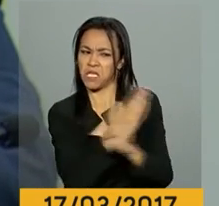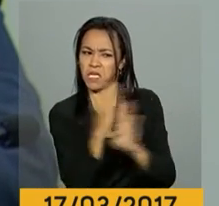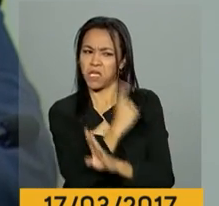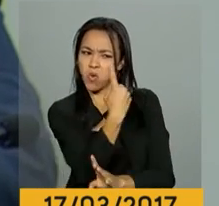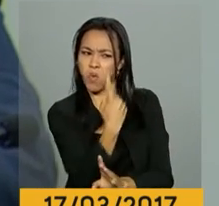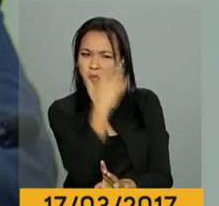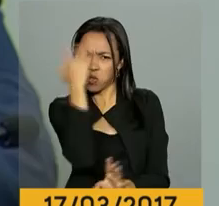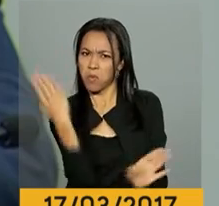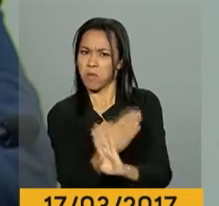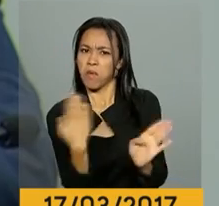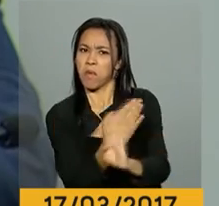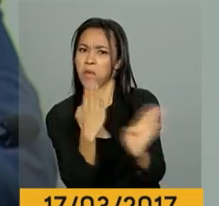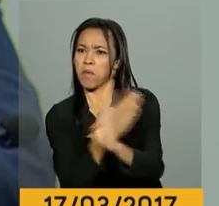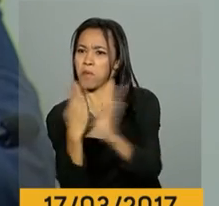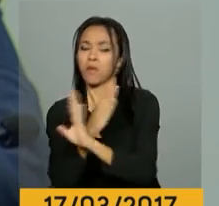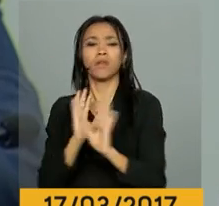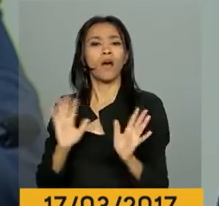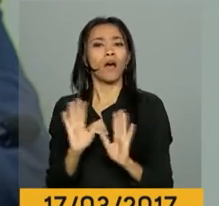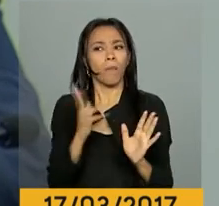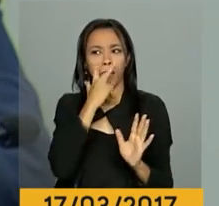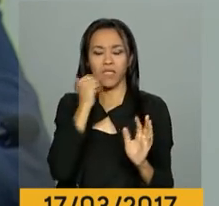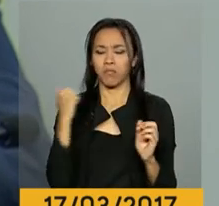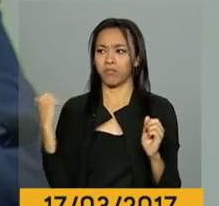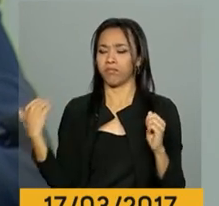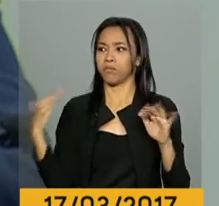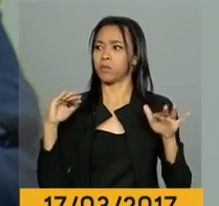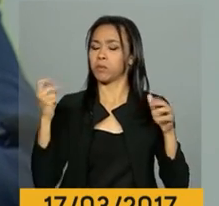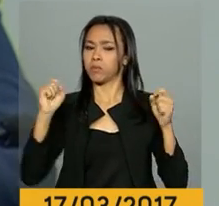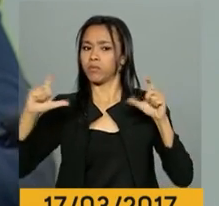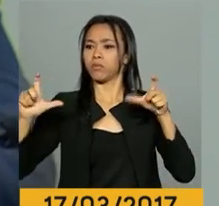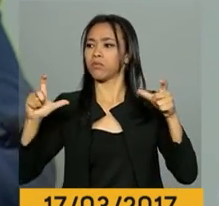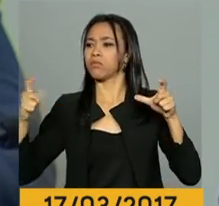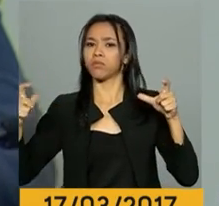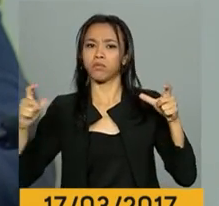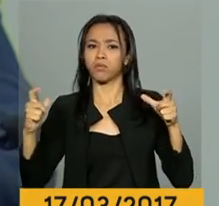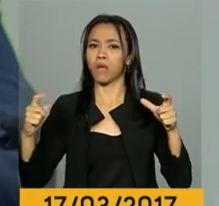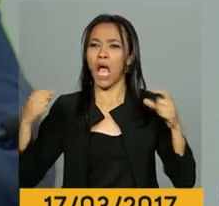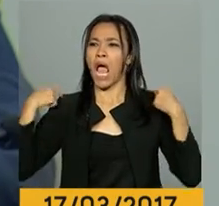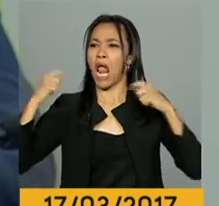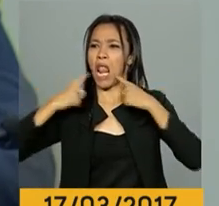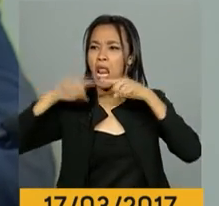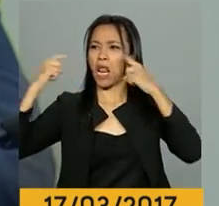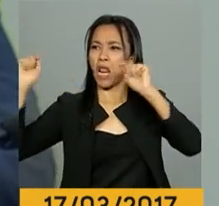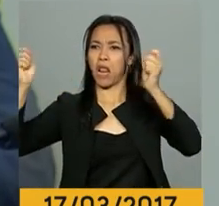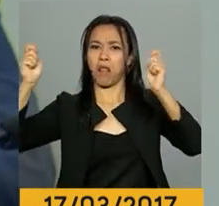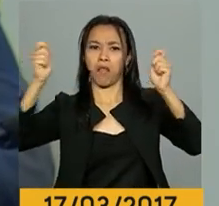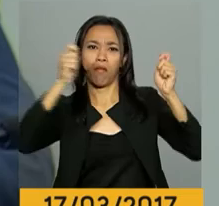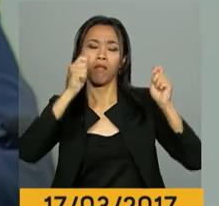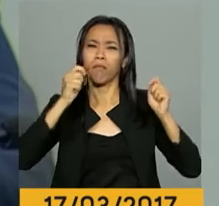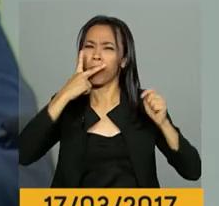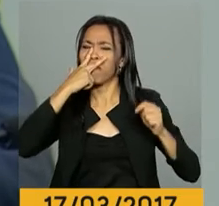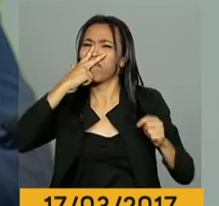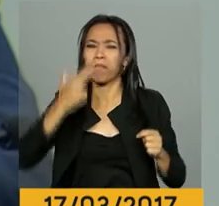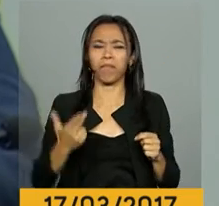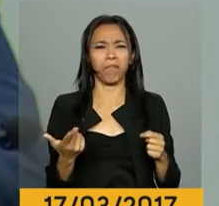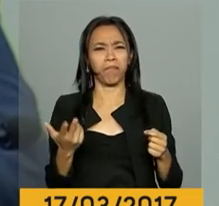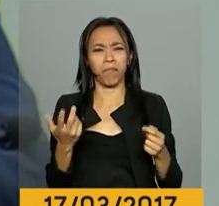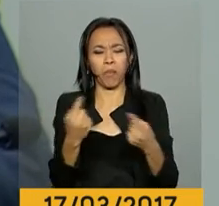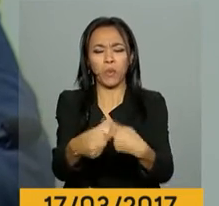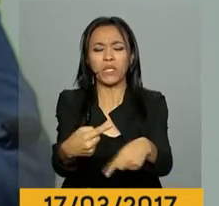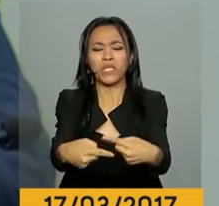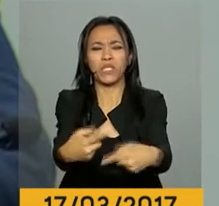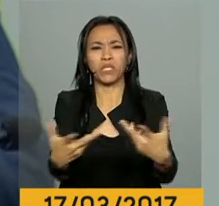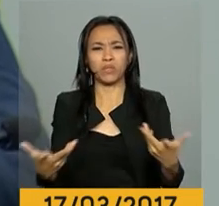vejo com frequência que há movimentos de protesto, que são movimentos de natureza política, movimentos políticos,